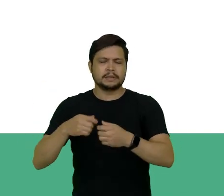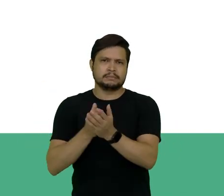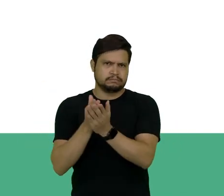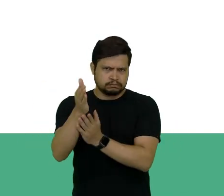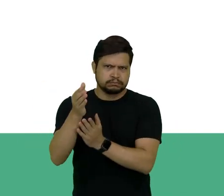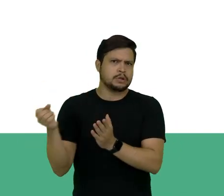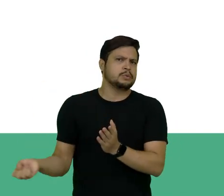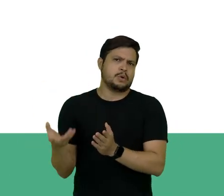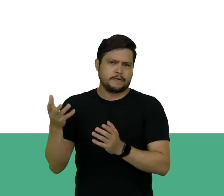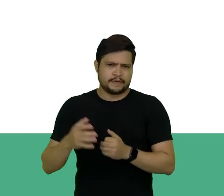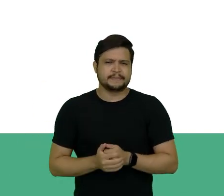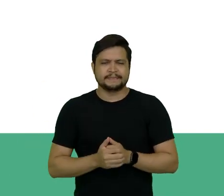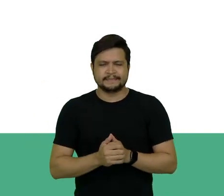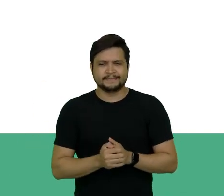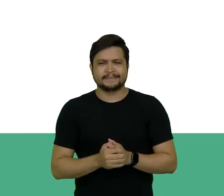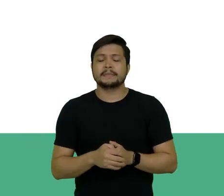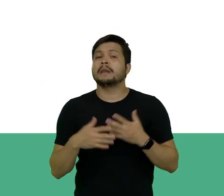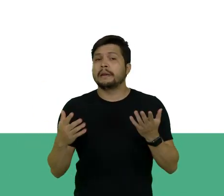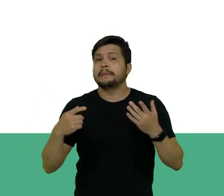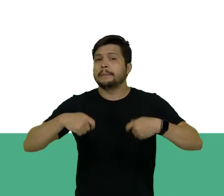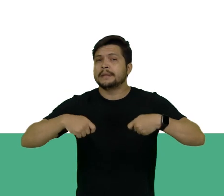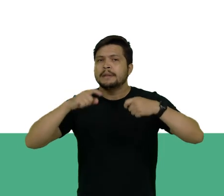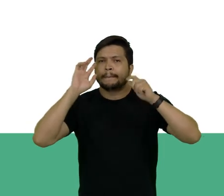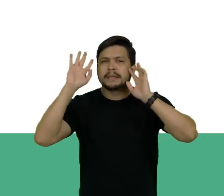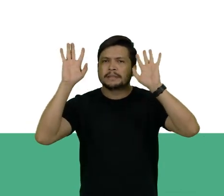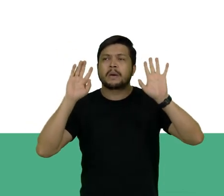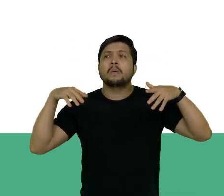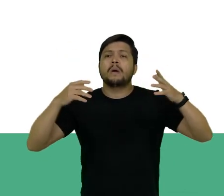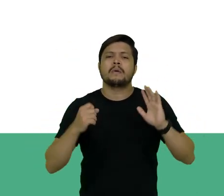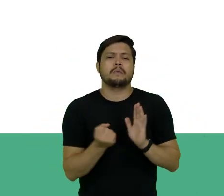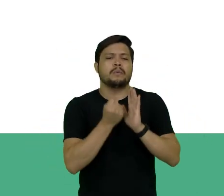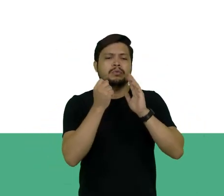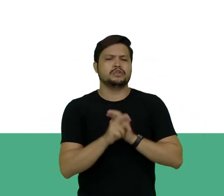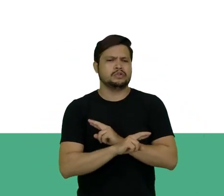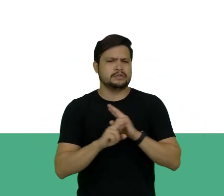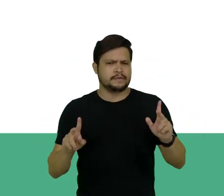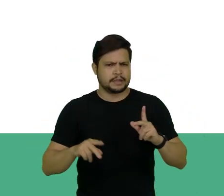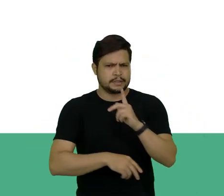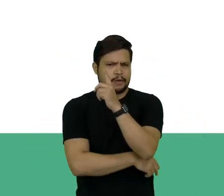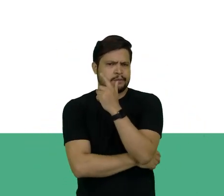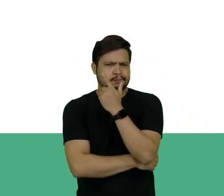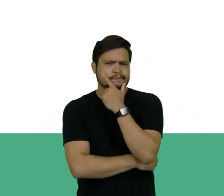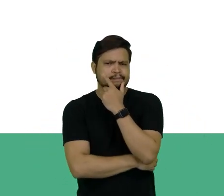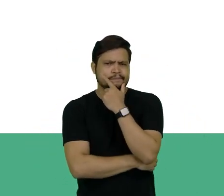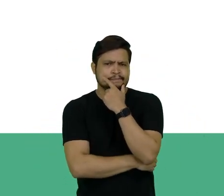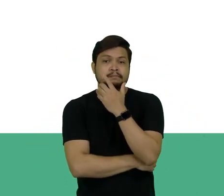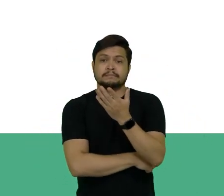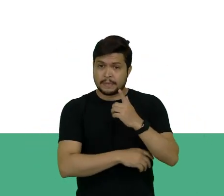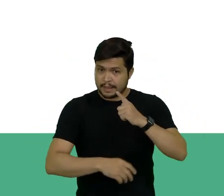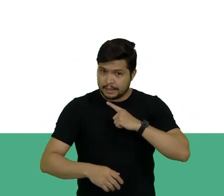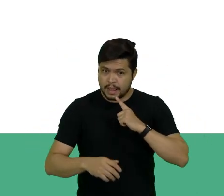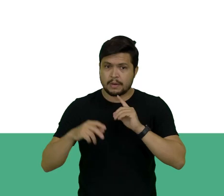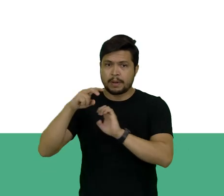para a gente começar a refletir sobre o que é que a gente tem de diferencial em relação a isso. Nós